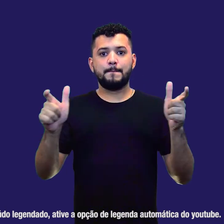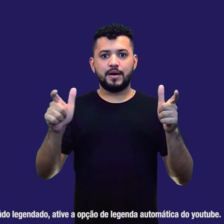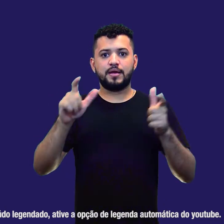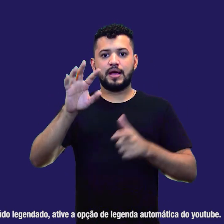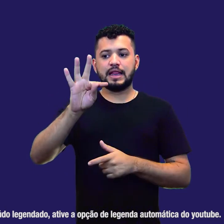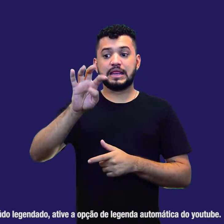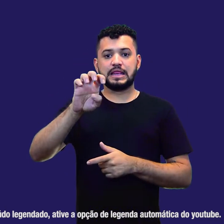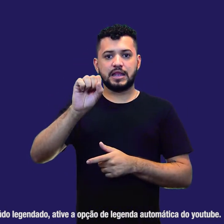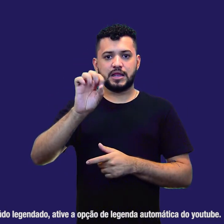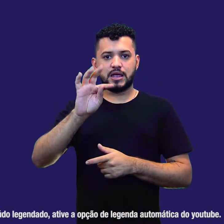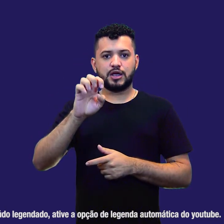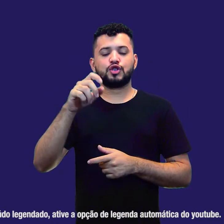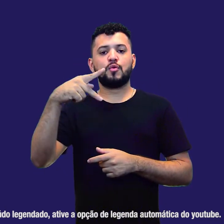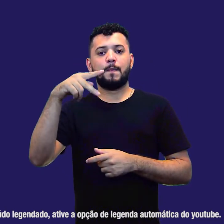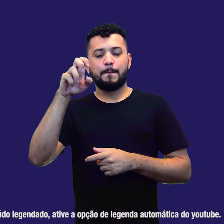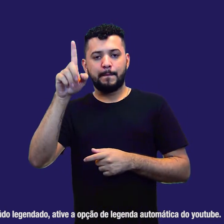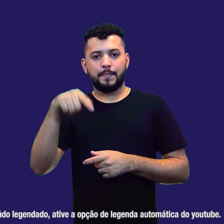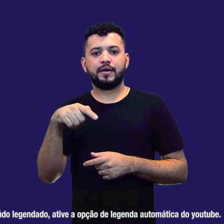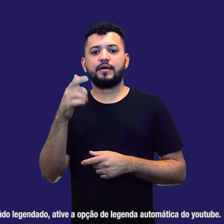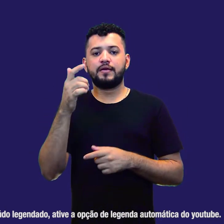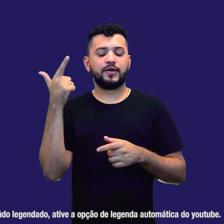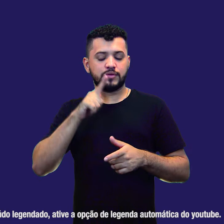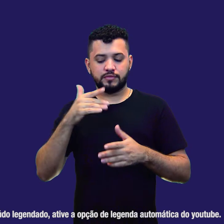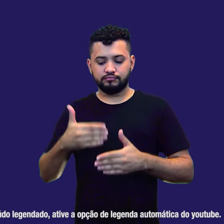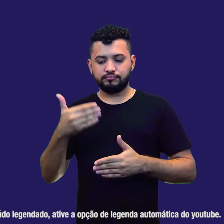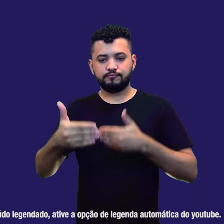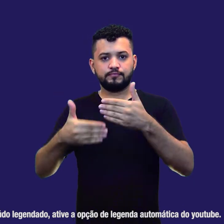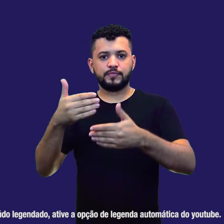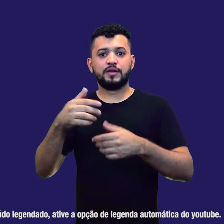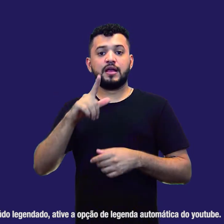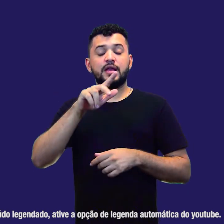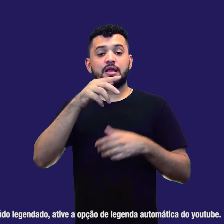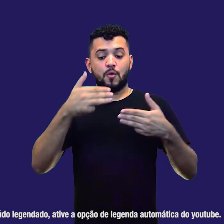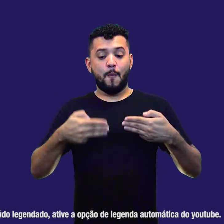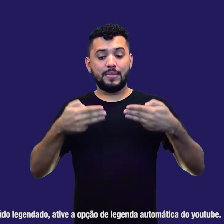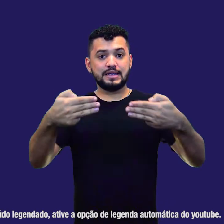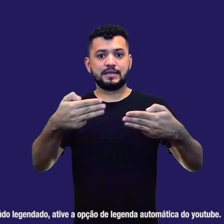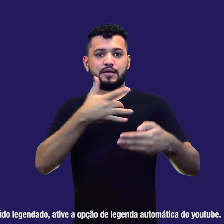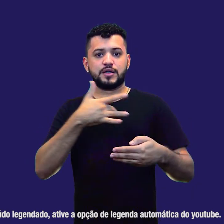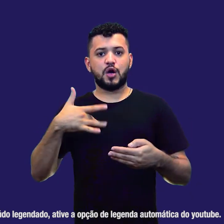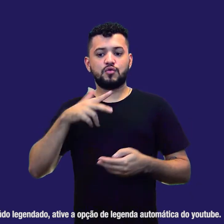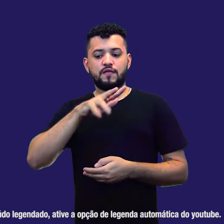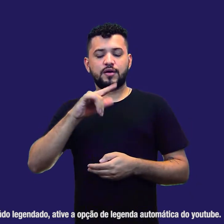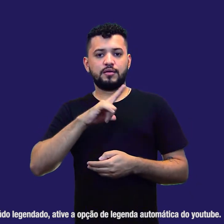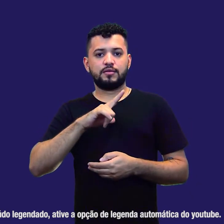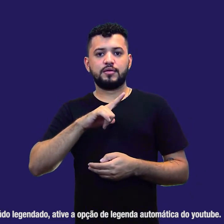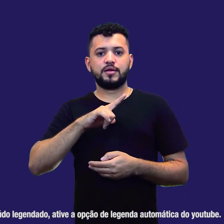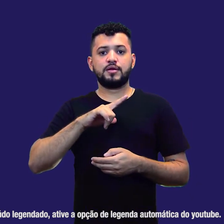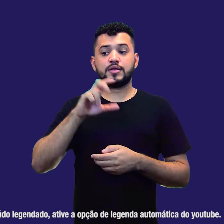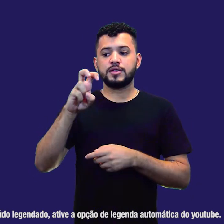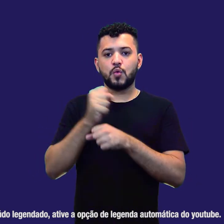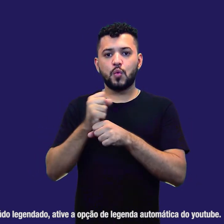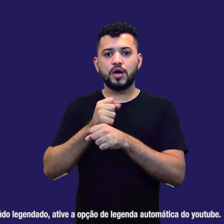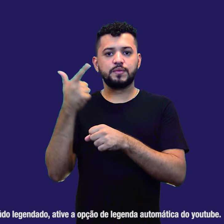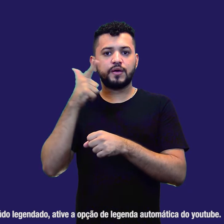fases. Então, o Ministério da Saúde vai ter 5 anos para ampliar até as 50 doenças,